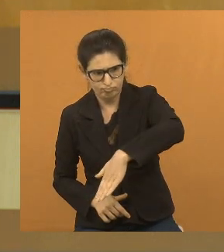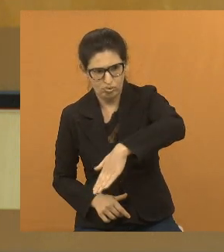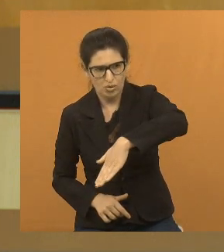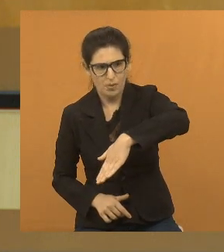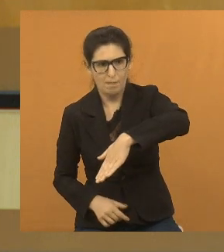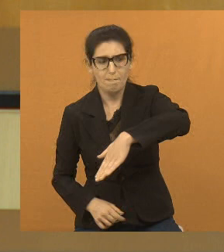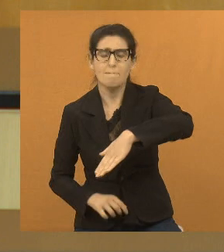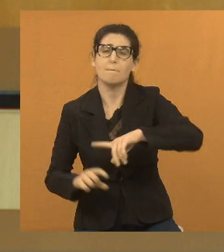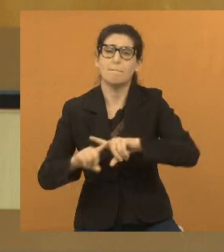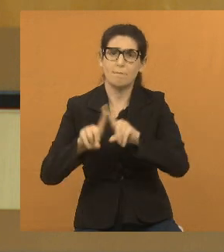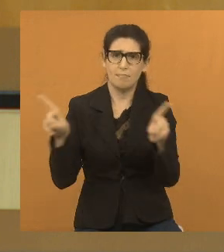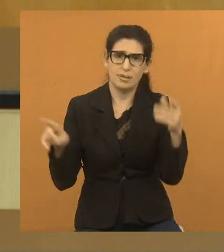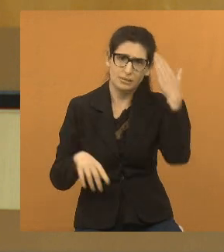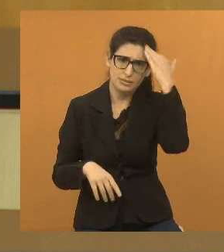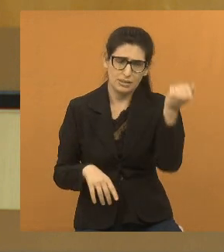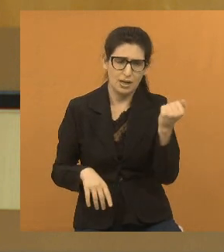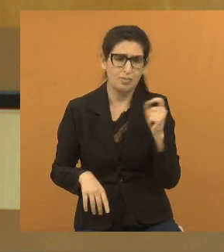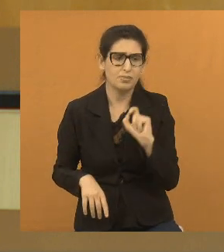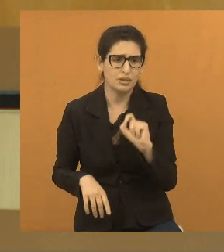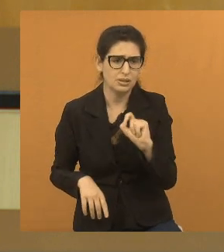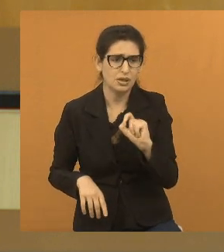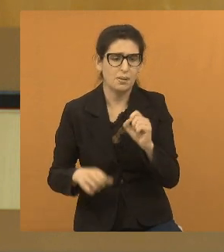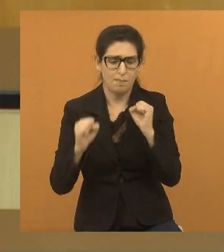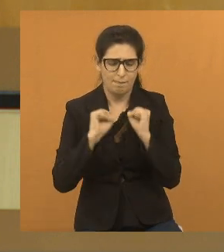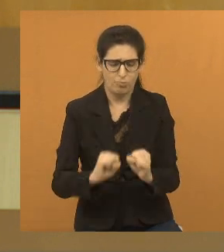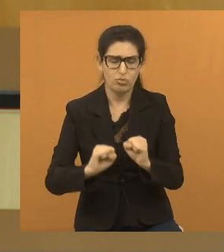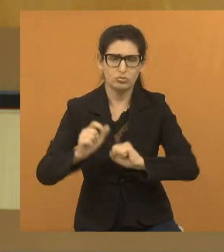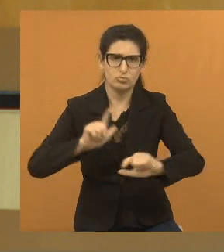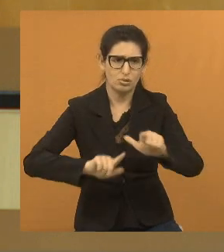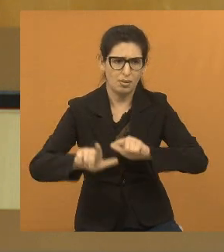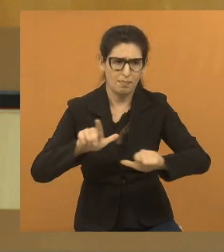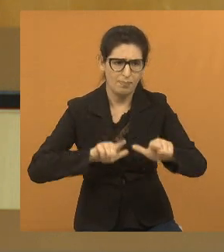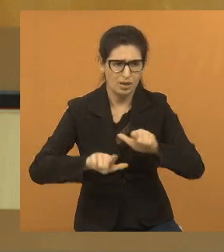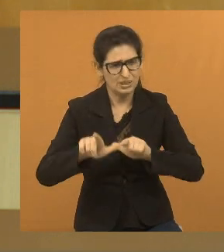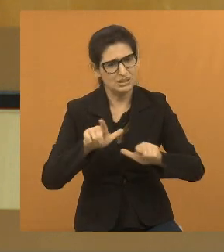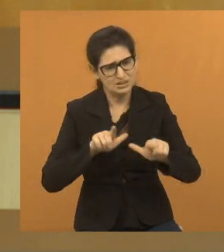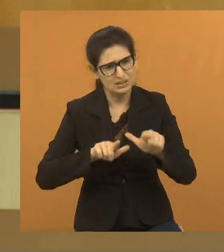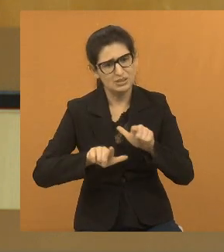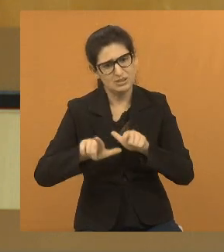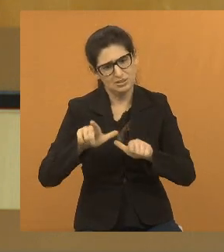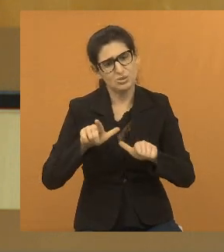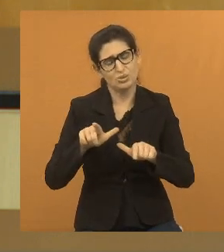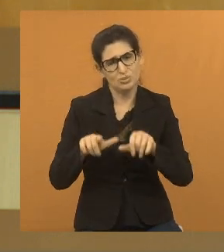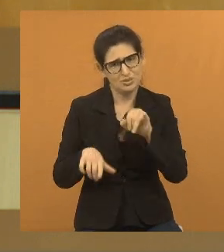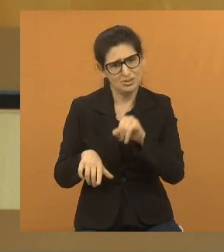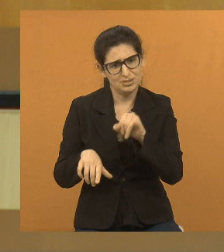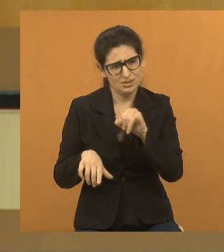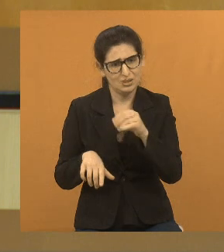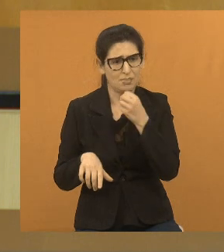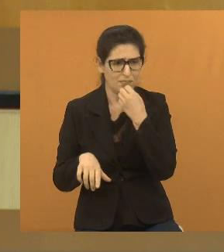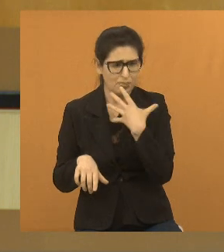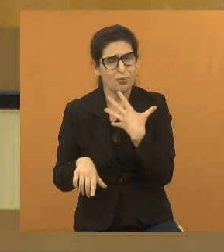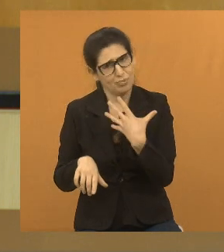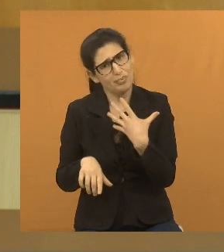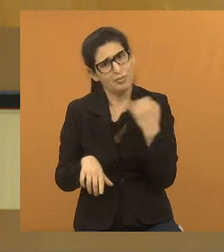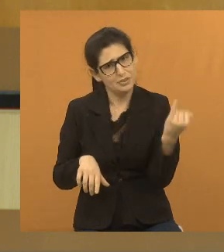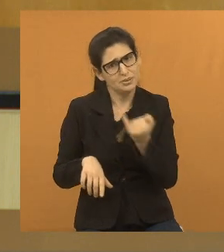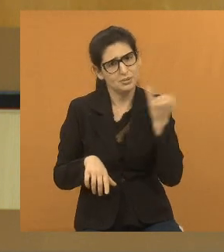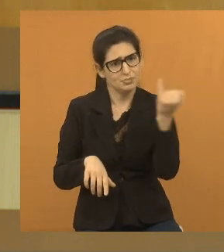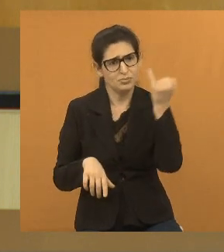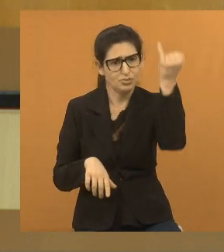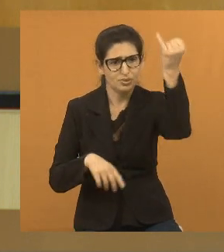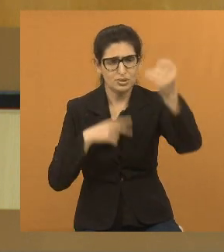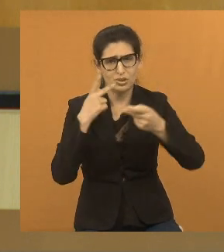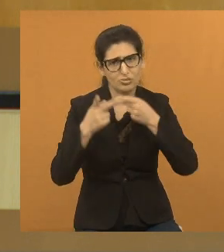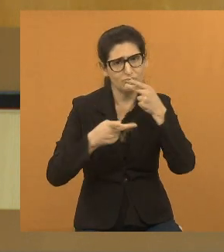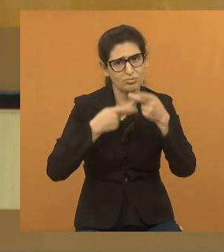eu sei que poderíamos estar trabalhando e poderia estar uma discussão que você já está abrindo aqui para a gente